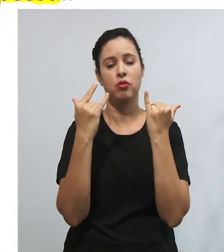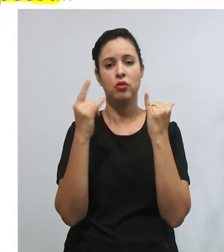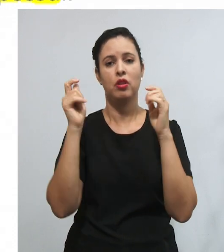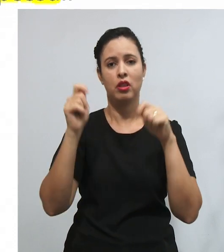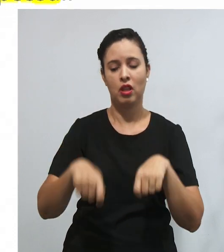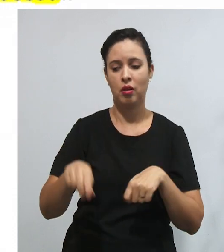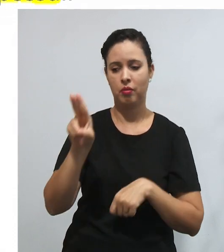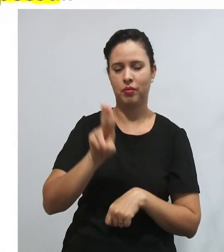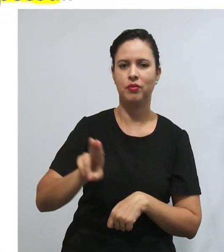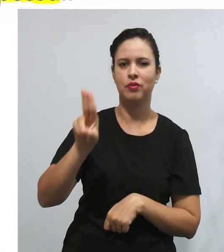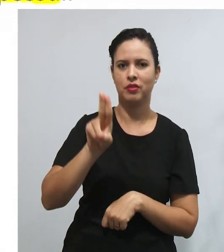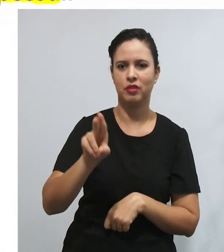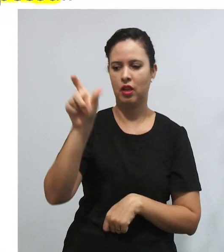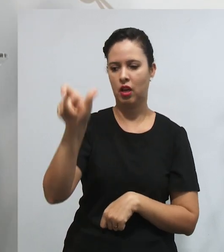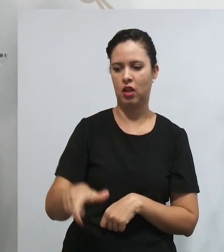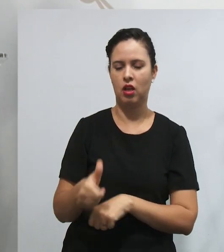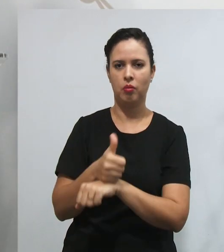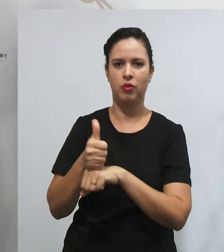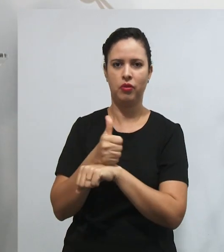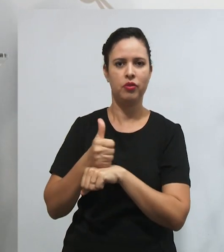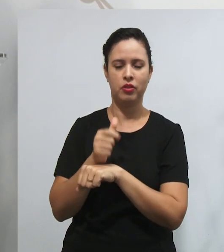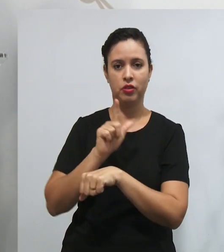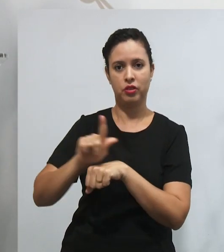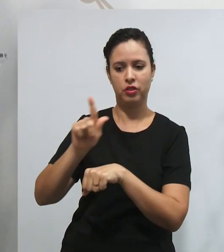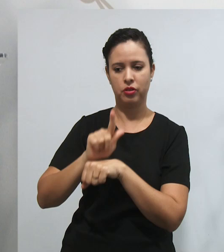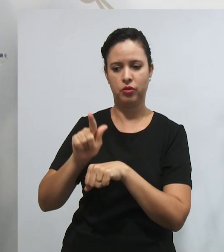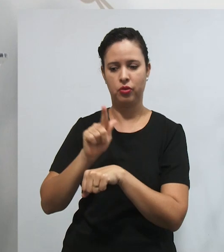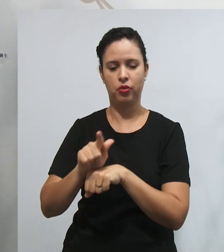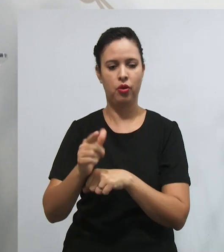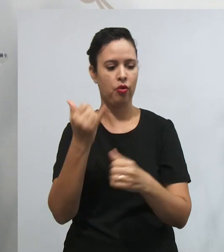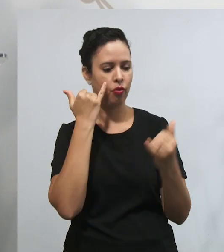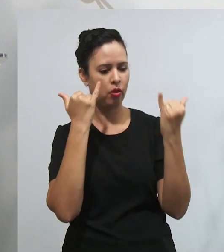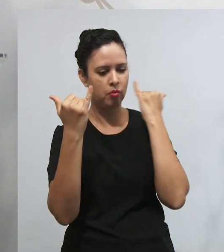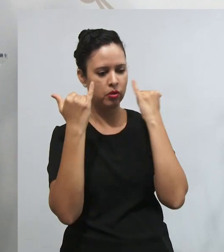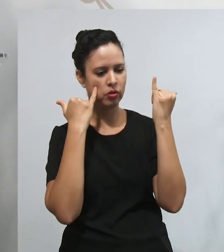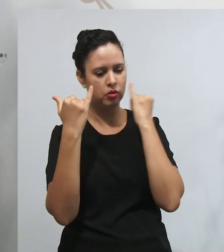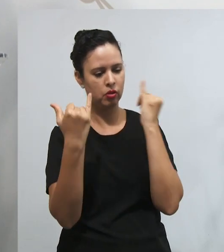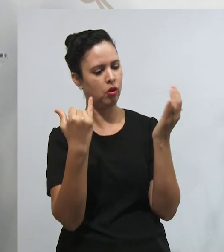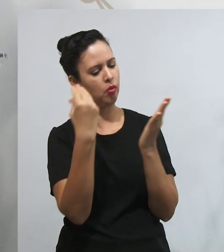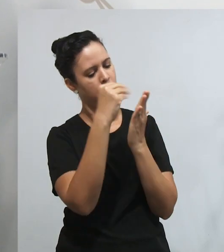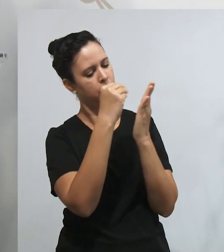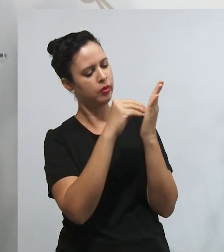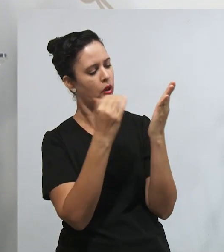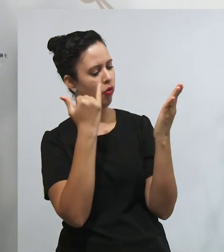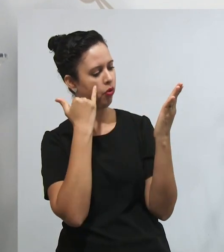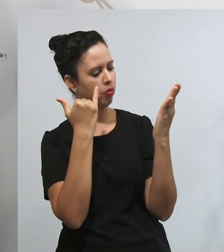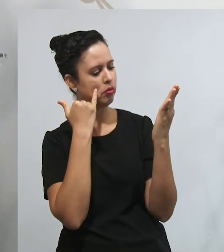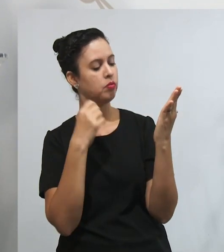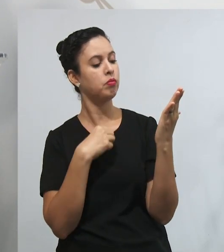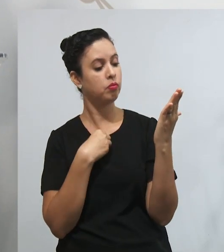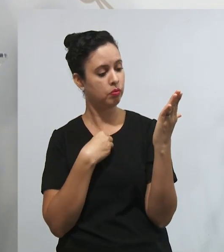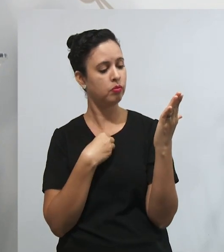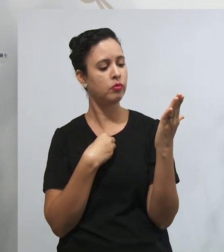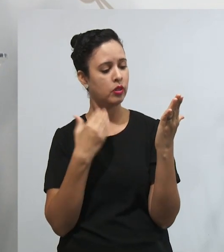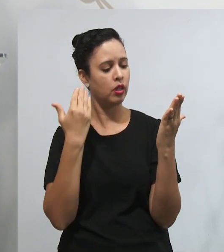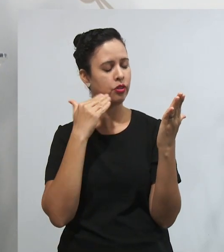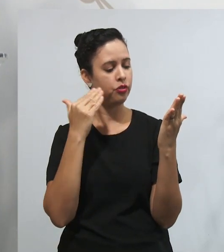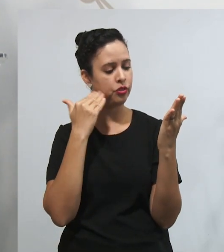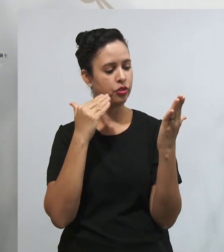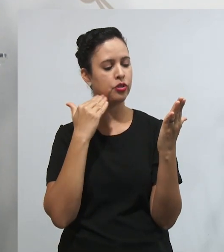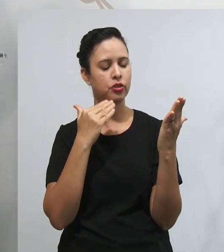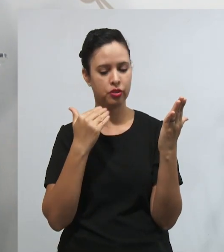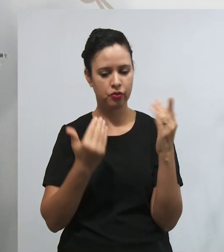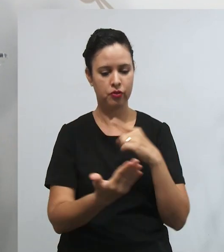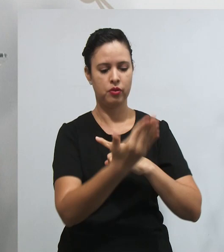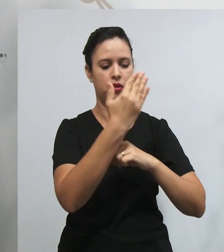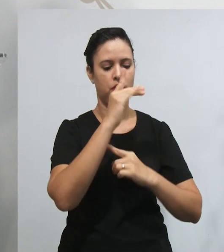usuário. E aí o gestor vai conseguir fazer essa gerência, né? Ele vai conseguir receber essas informações que a gente vai ver no decorrer